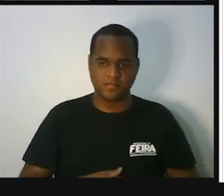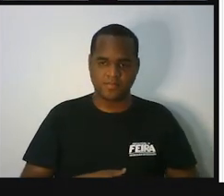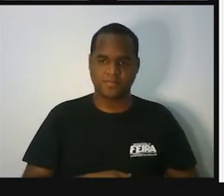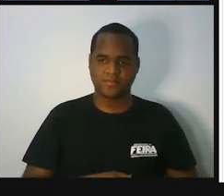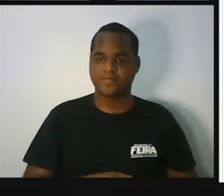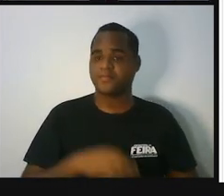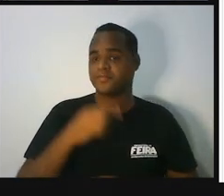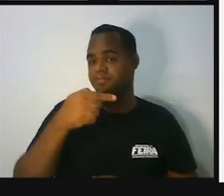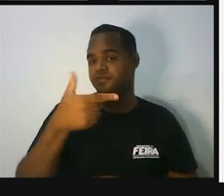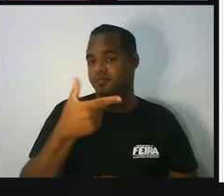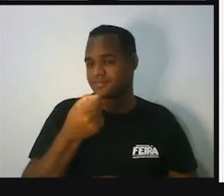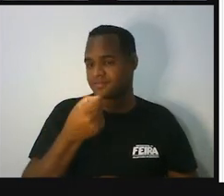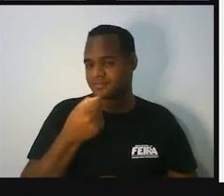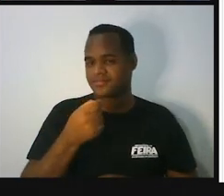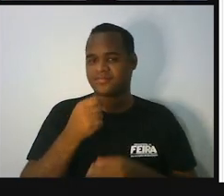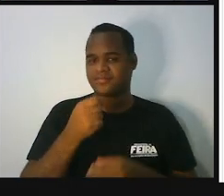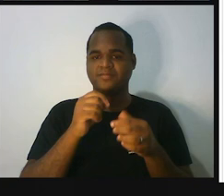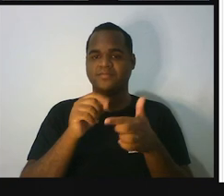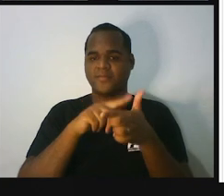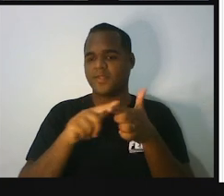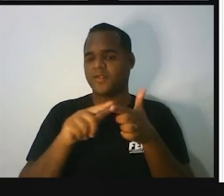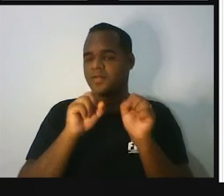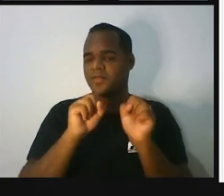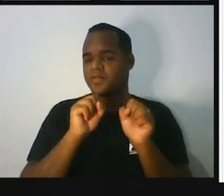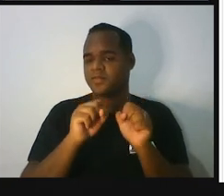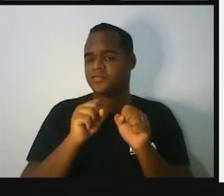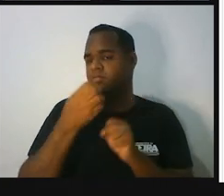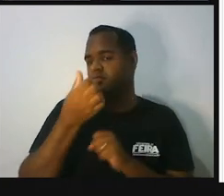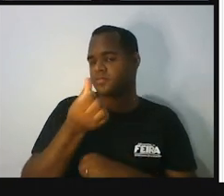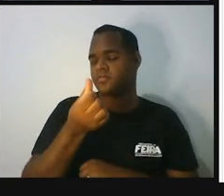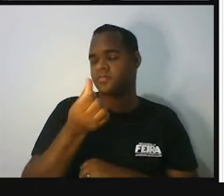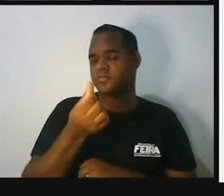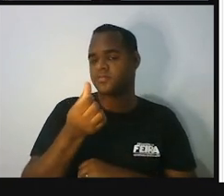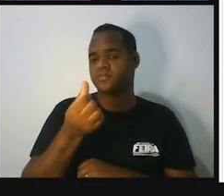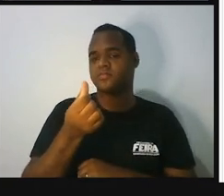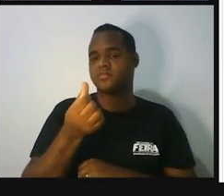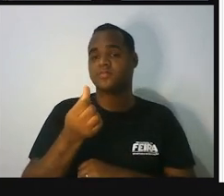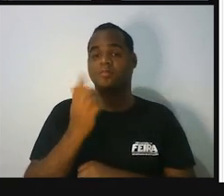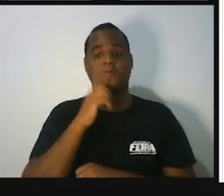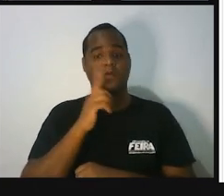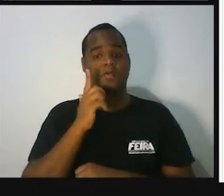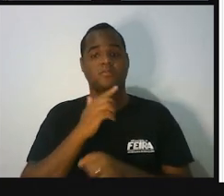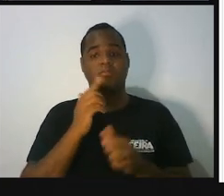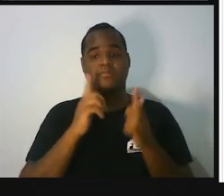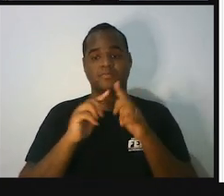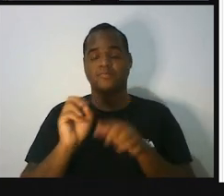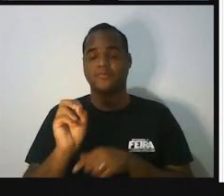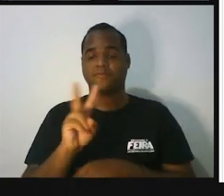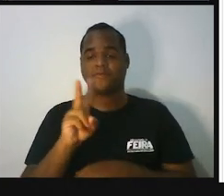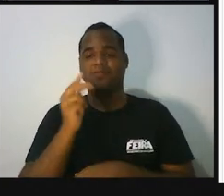720 dividido por 6, eu encontro o valor de cada um.